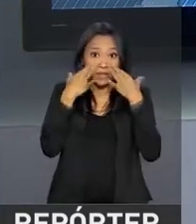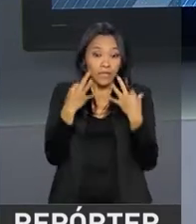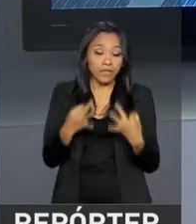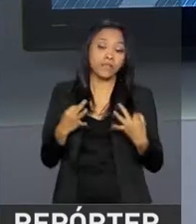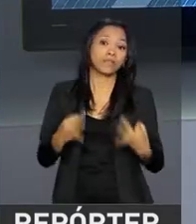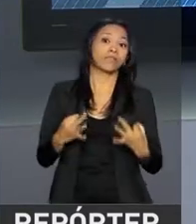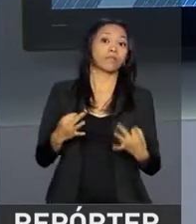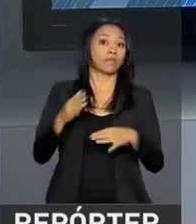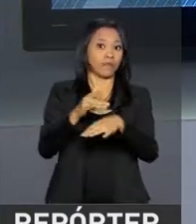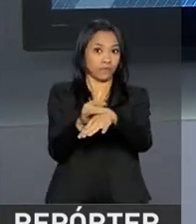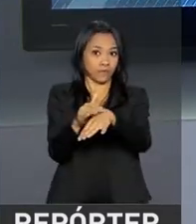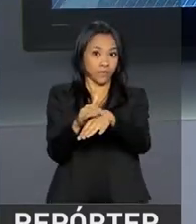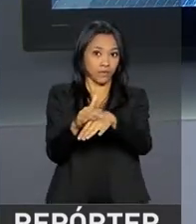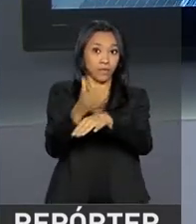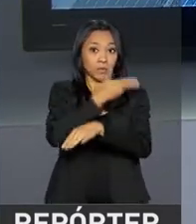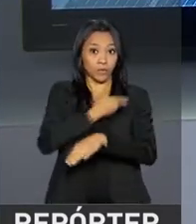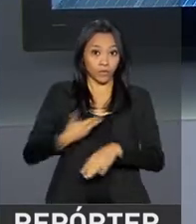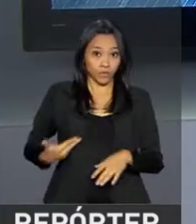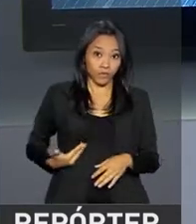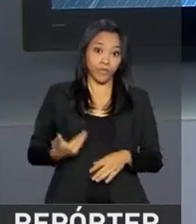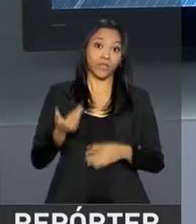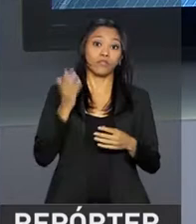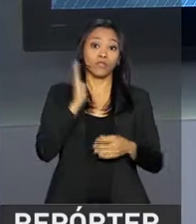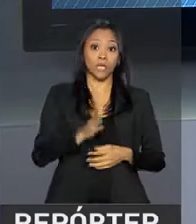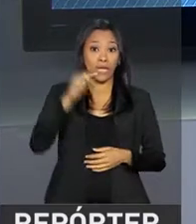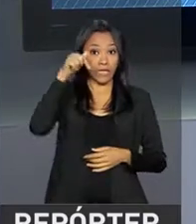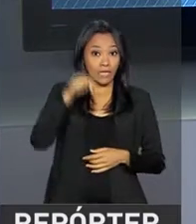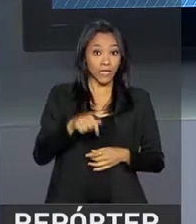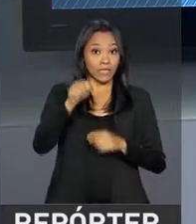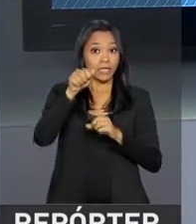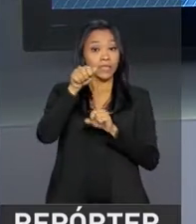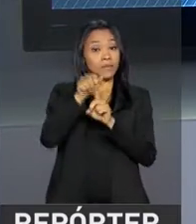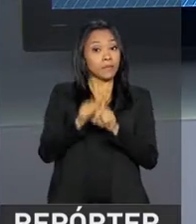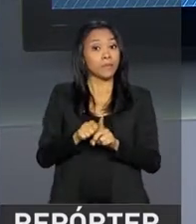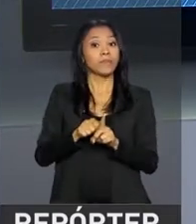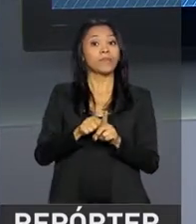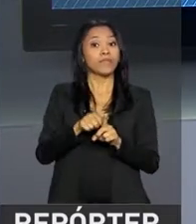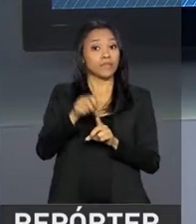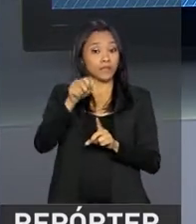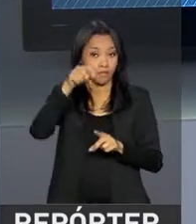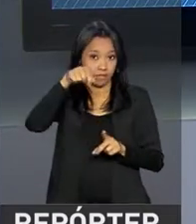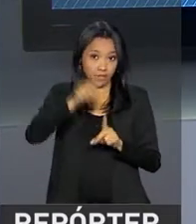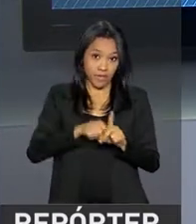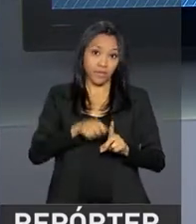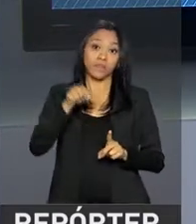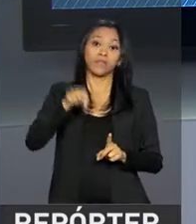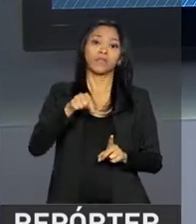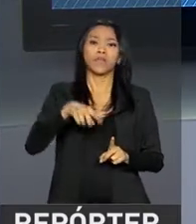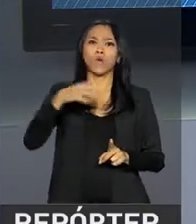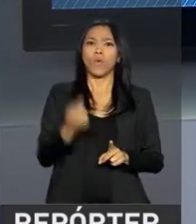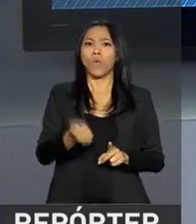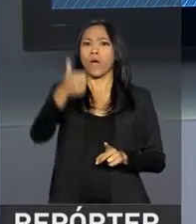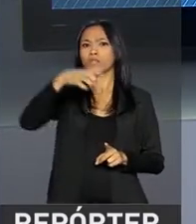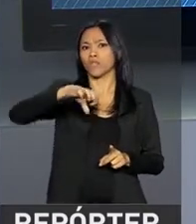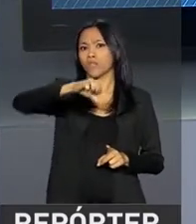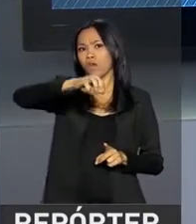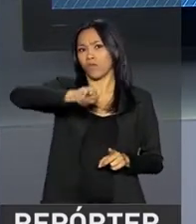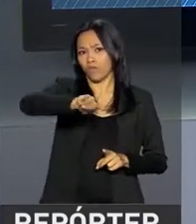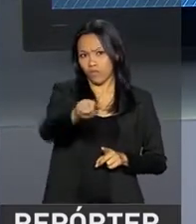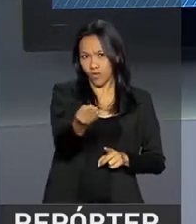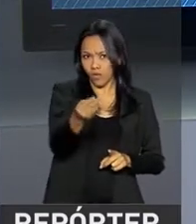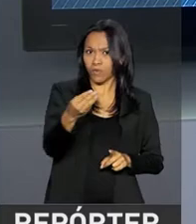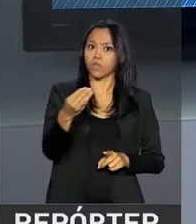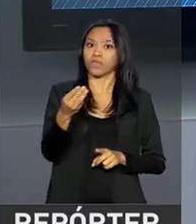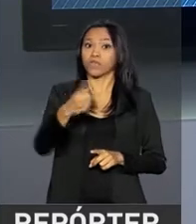governo disponibilizou, só neste primeiro mês do ano, quase 9 milhões de doses da vacina contra a doença. Os brasileiros também